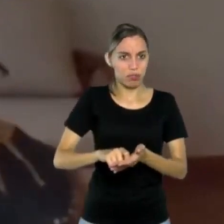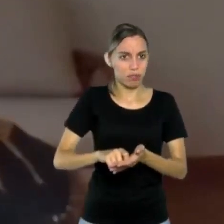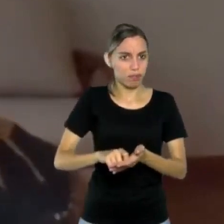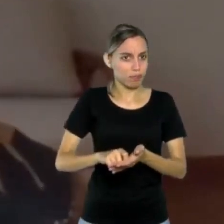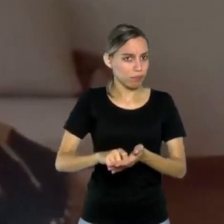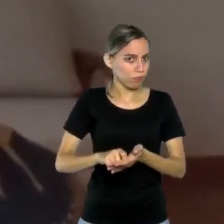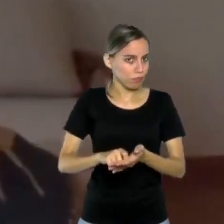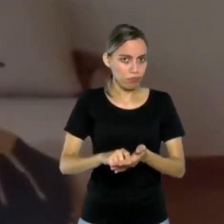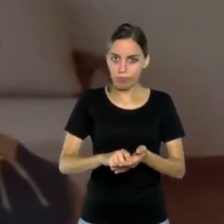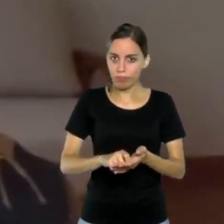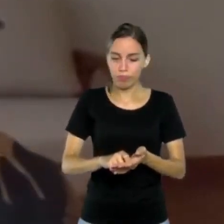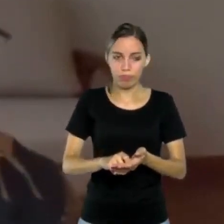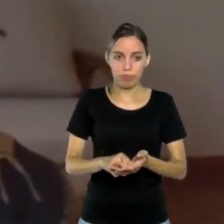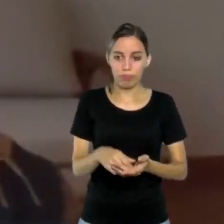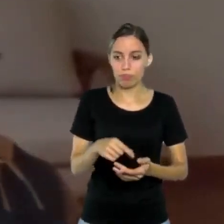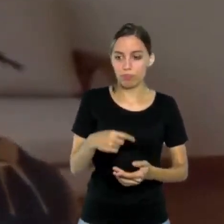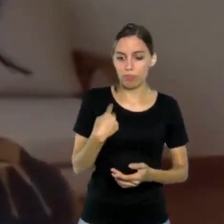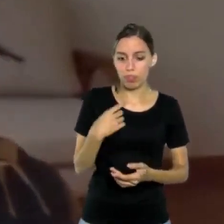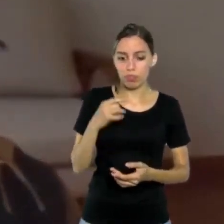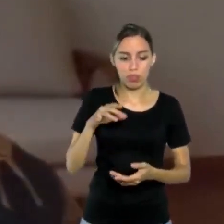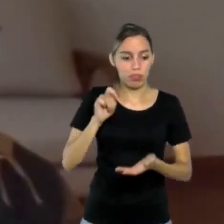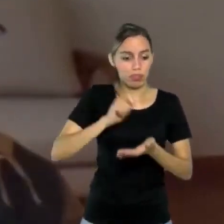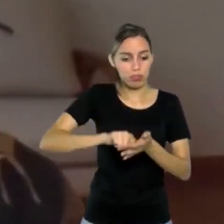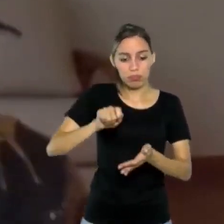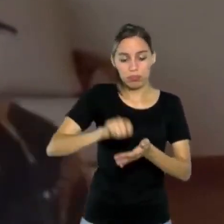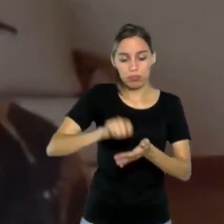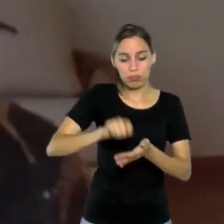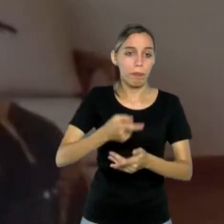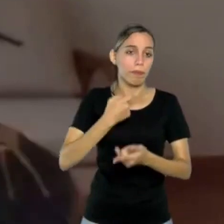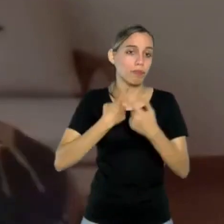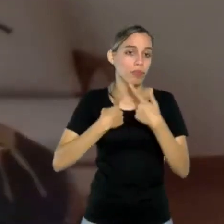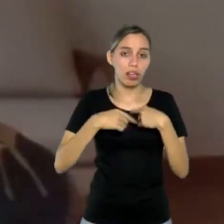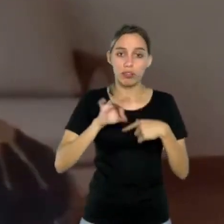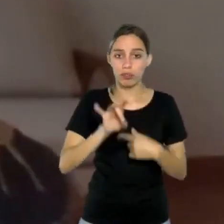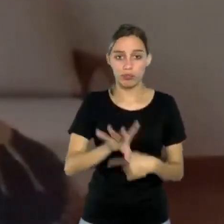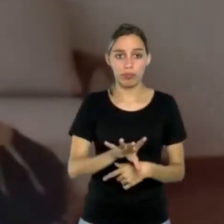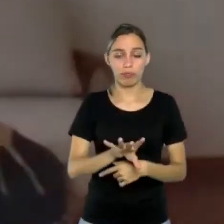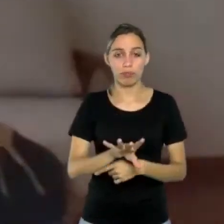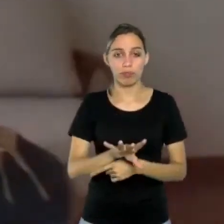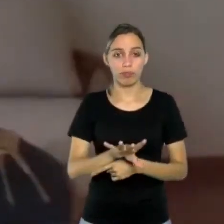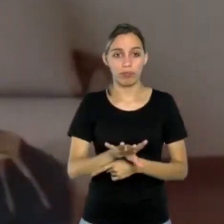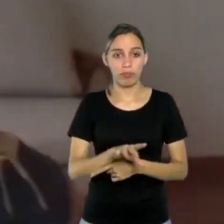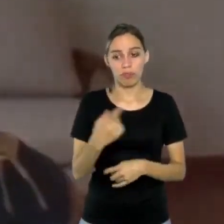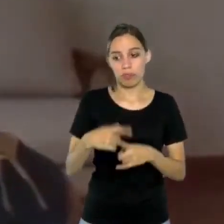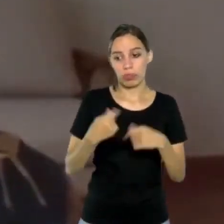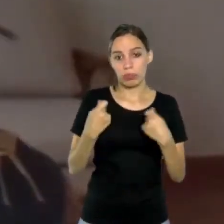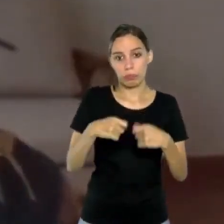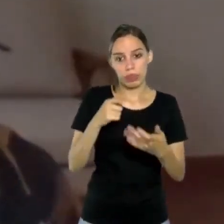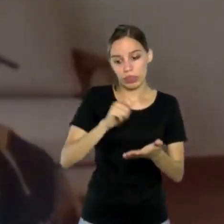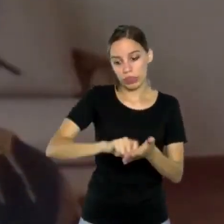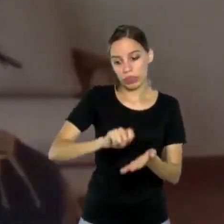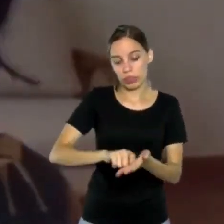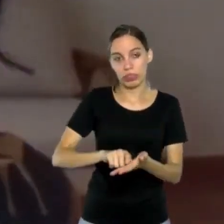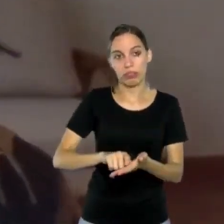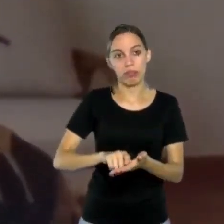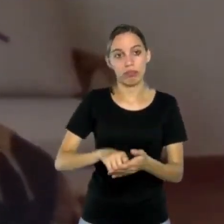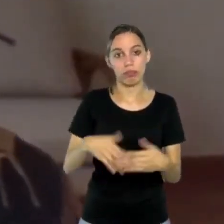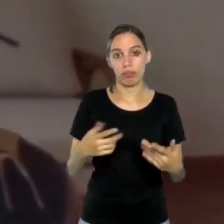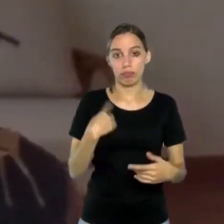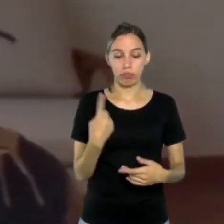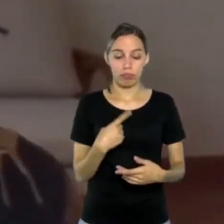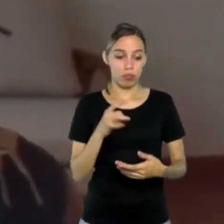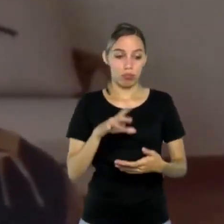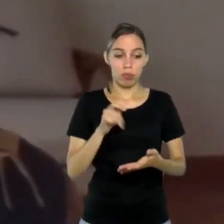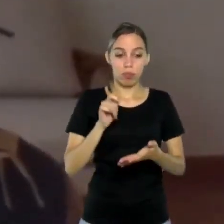gente escreve porque, né, dá vontade, porque precisa escrever, assim, a gente senta e escreve, não